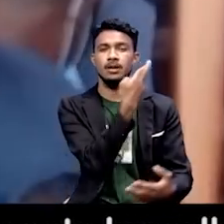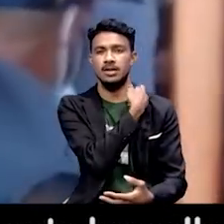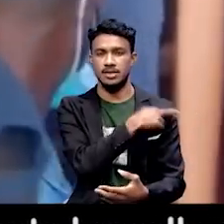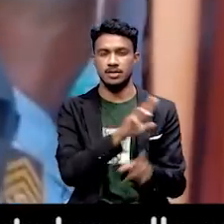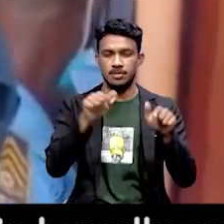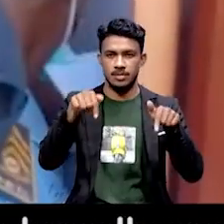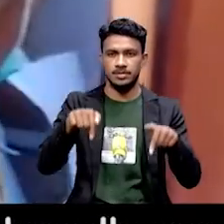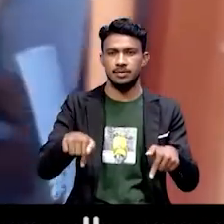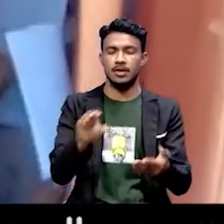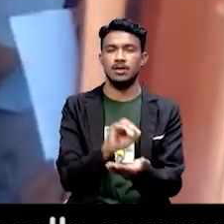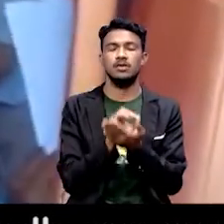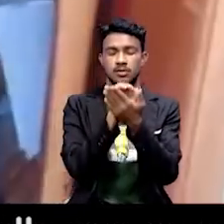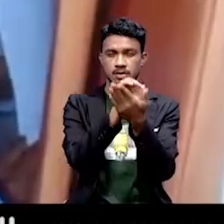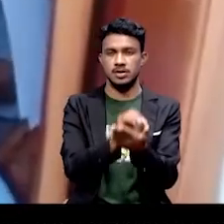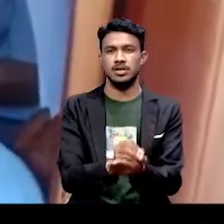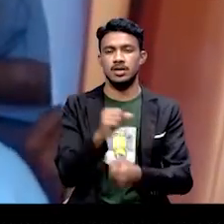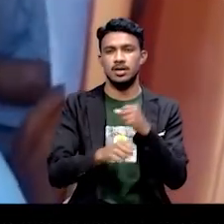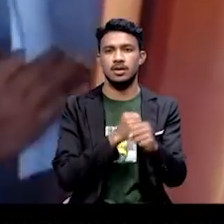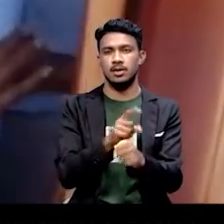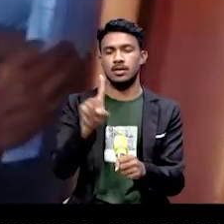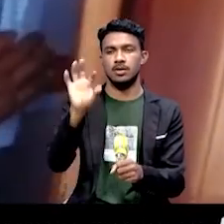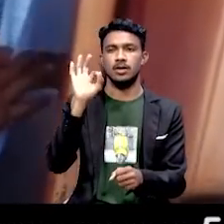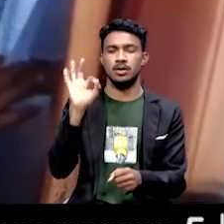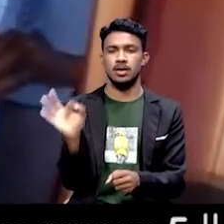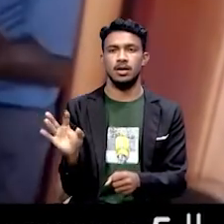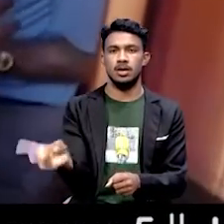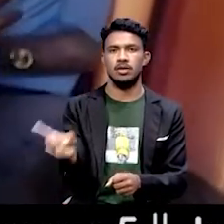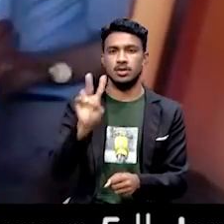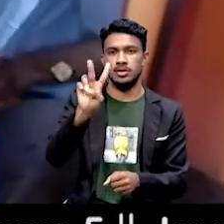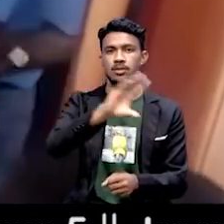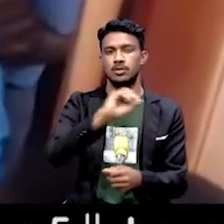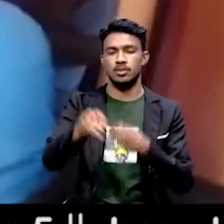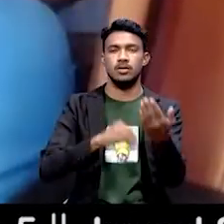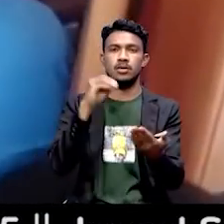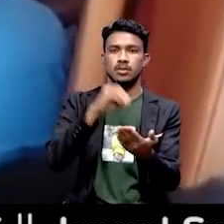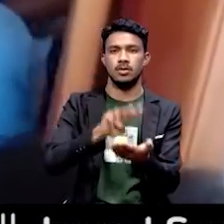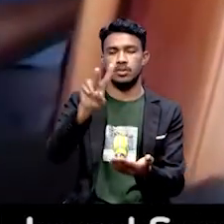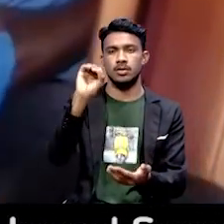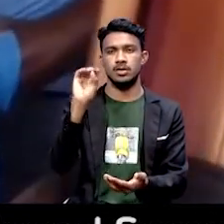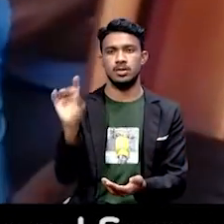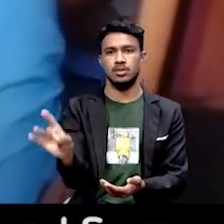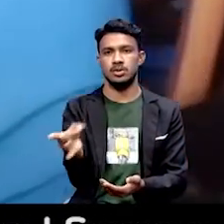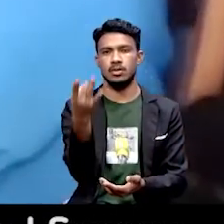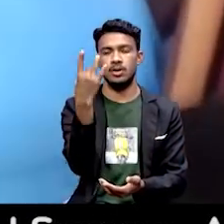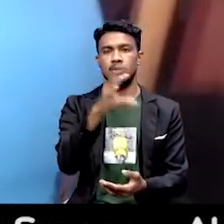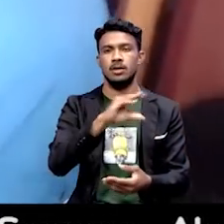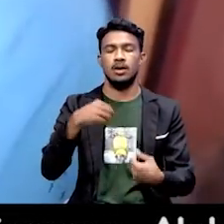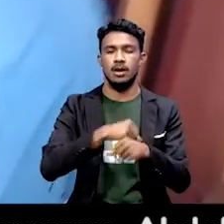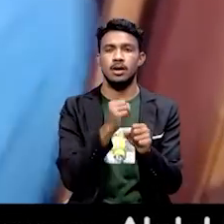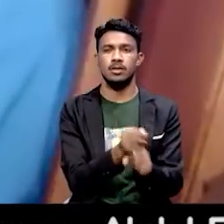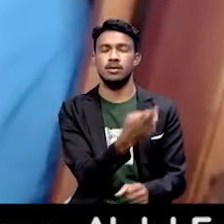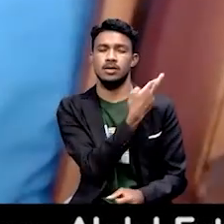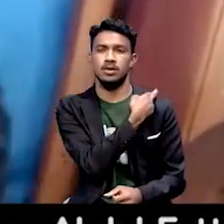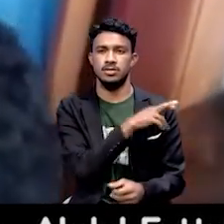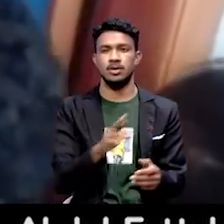barai enklave kusi ambeno iha tinang rimu datu sia hitunu resin rua to tinang rimu rua sam resin walo durante halau misaung evangelizasaung